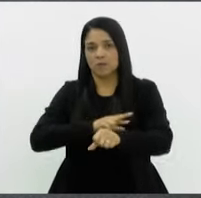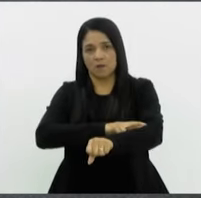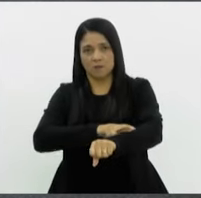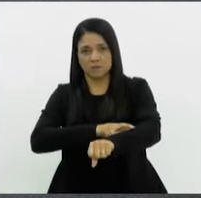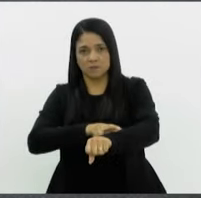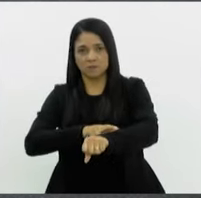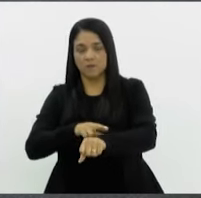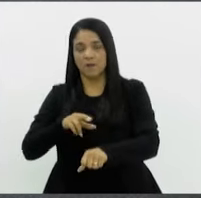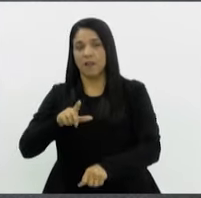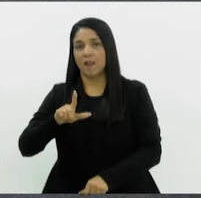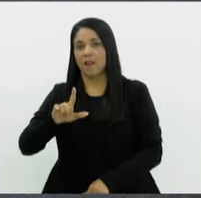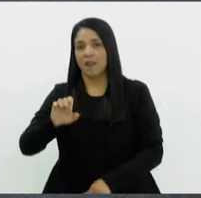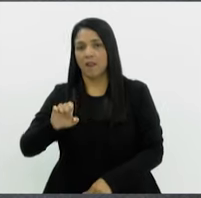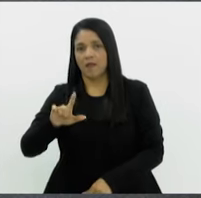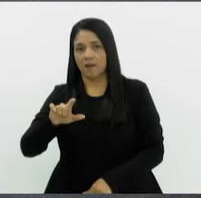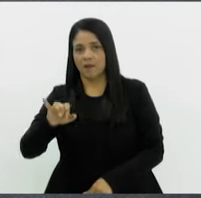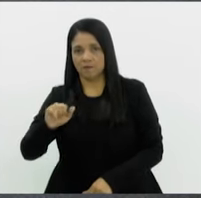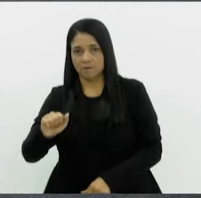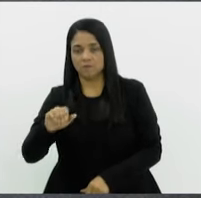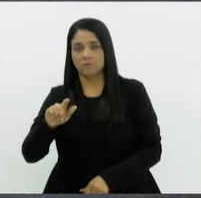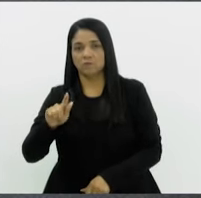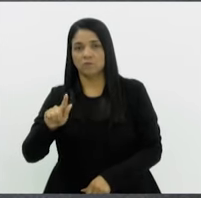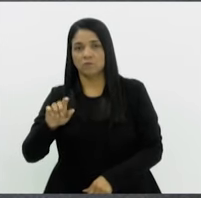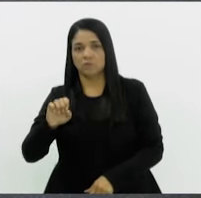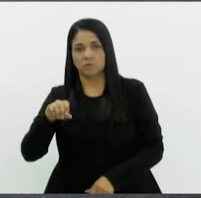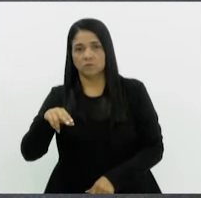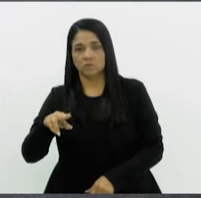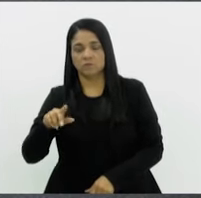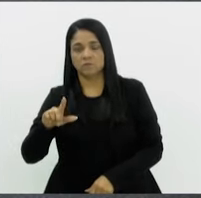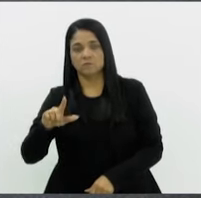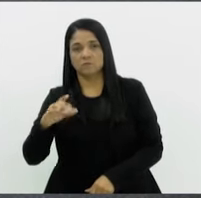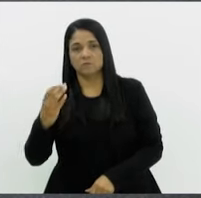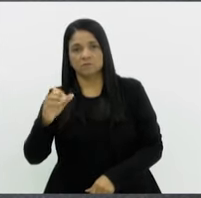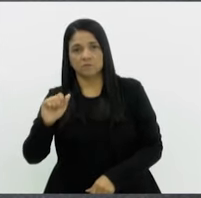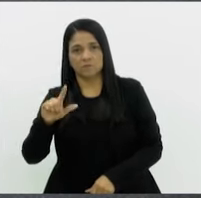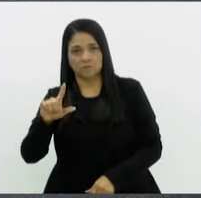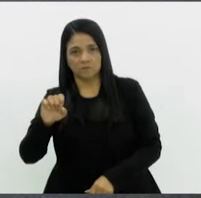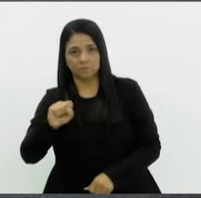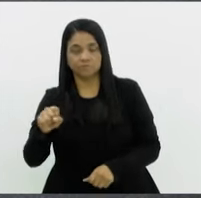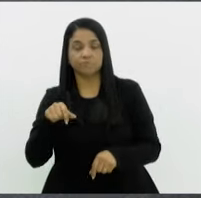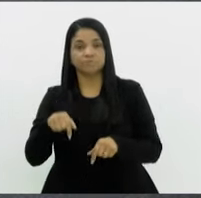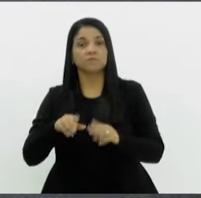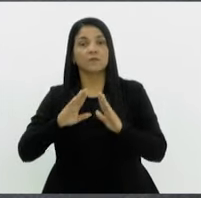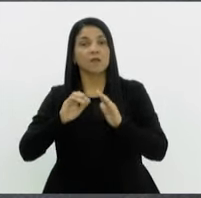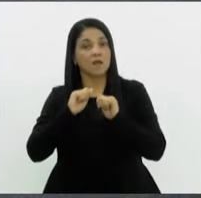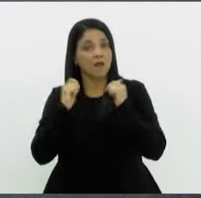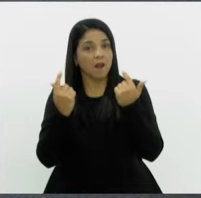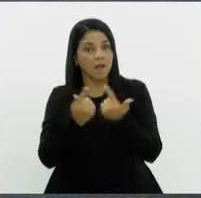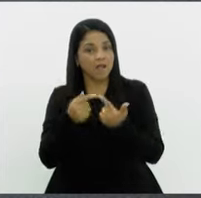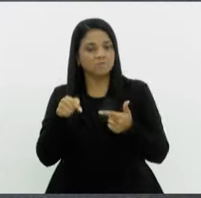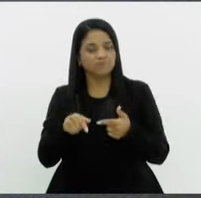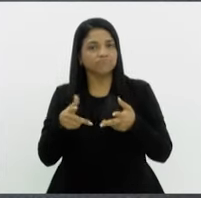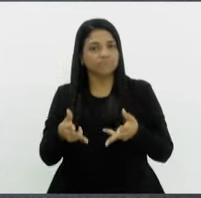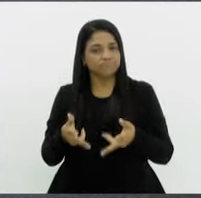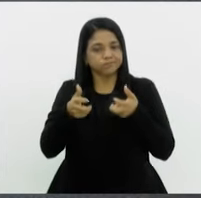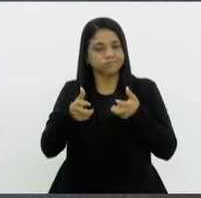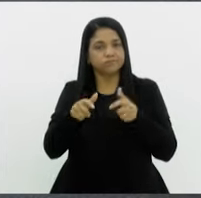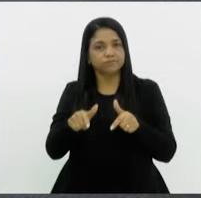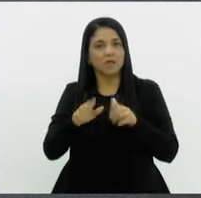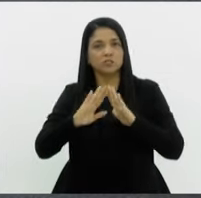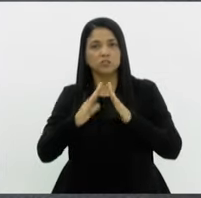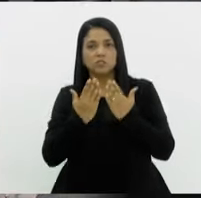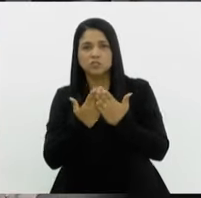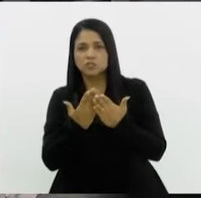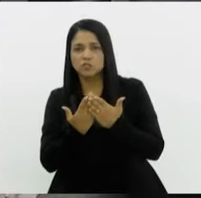Lélia Gonzalez, justamente para a gente estar, a partir da Assembleia Legislativa, detectando aquelas